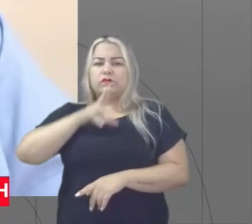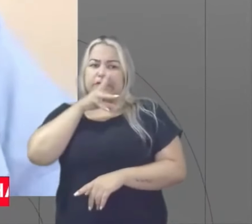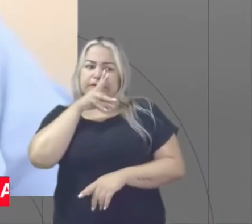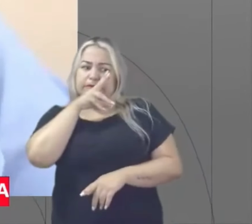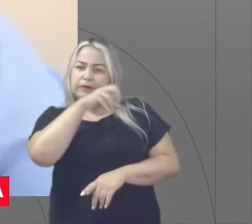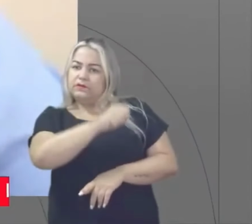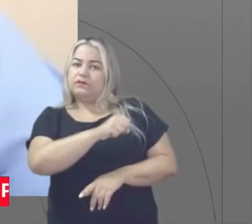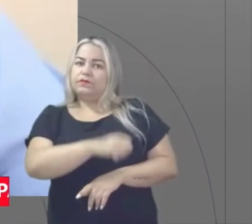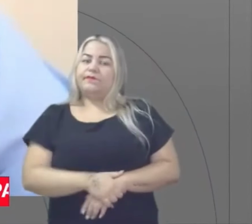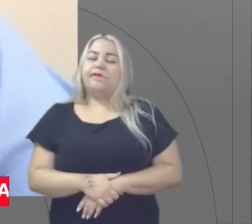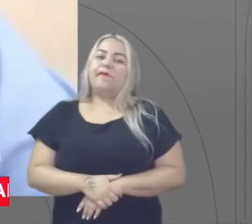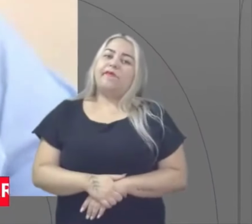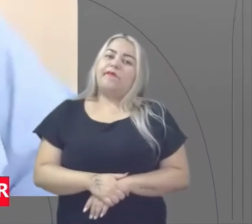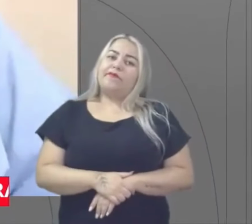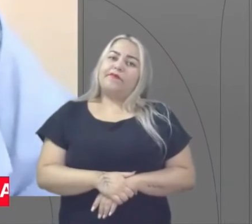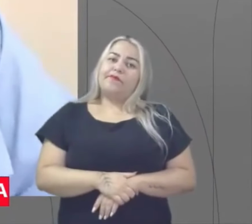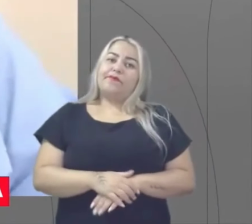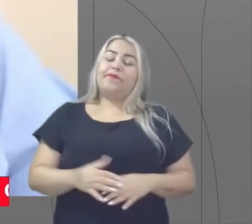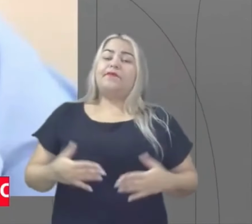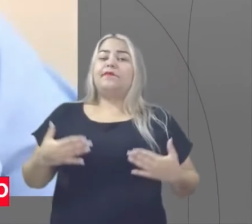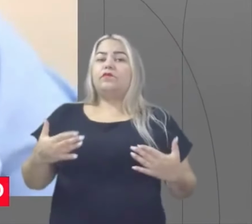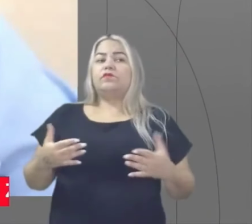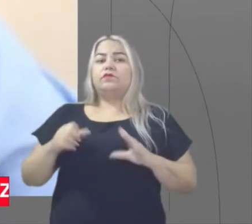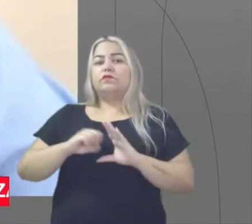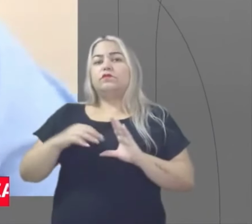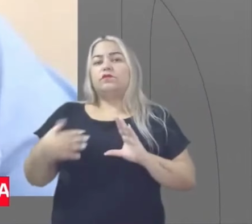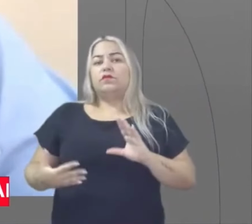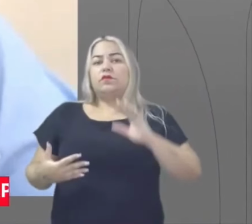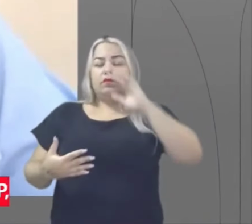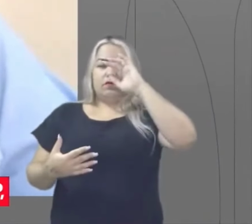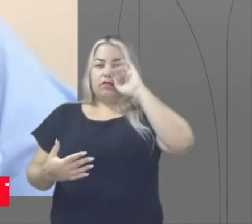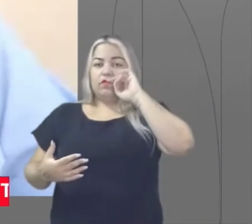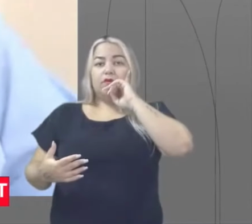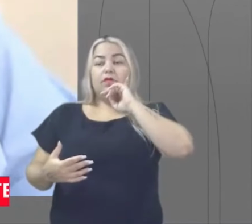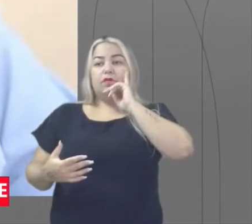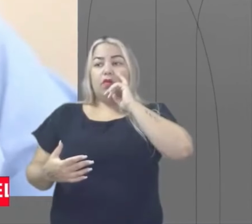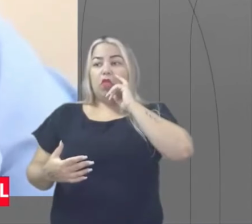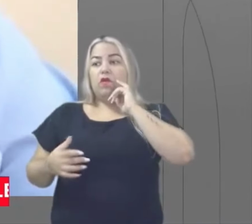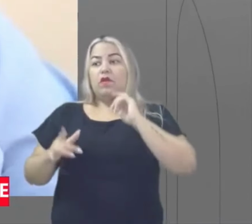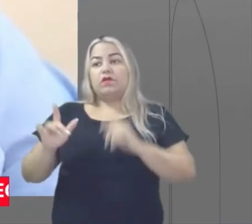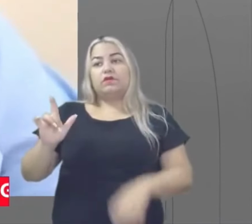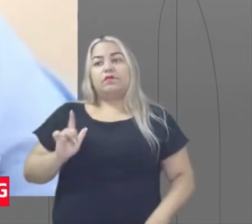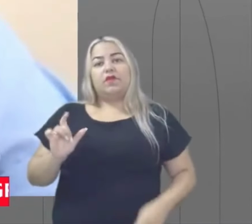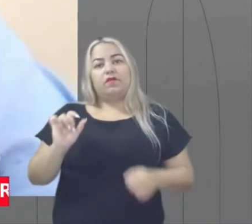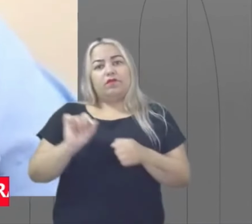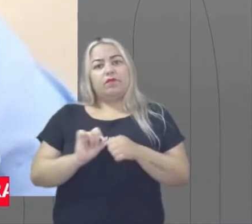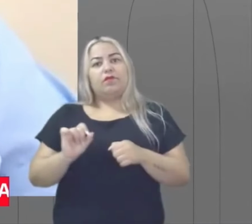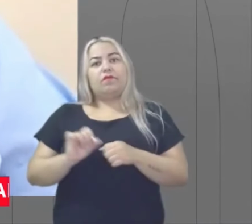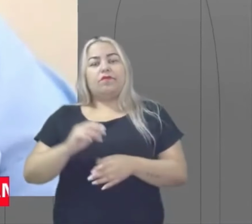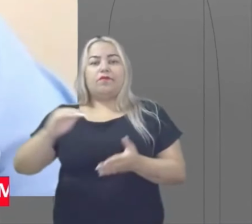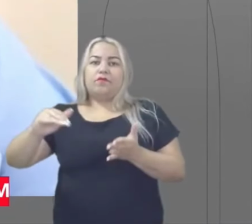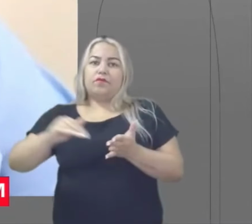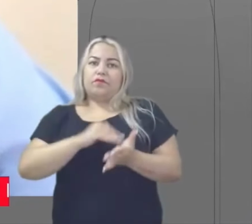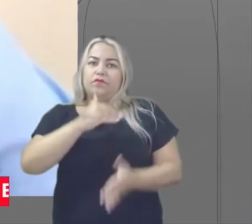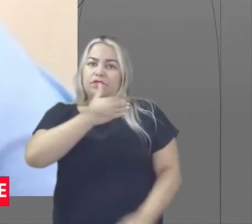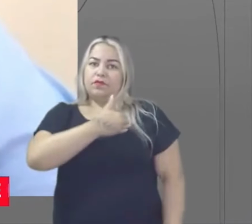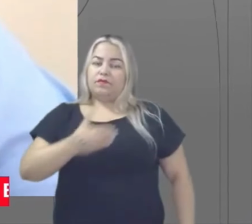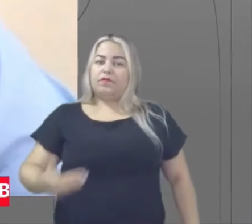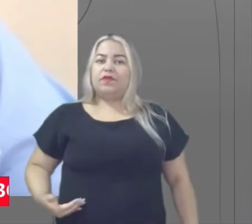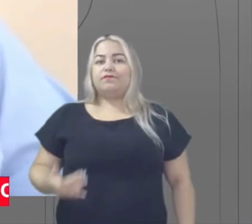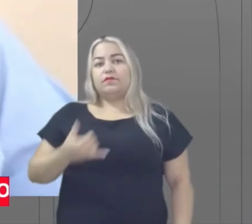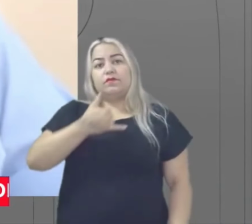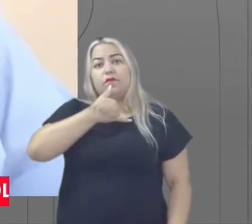força, né? Isso é um aspecto. Outro aspecto também é o caminho que fez o secretário de Segurança Pública,